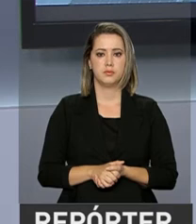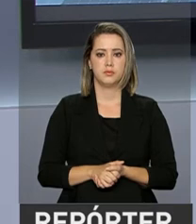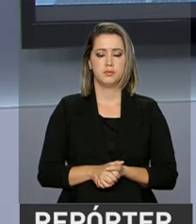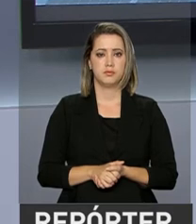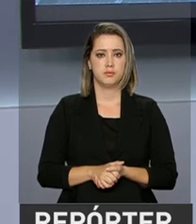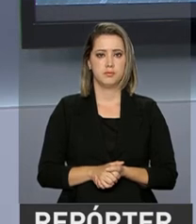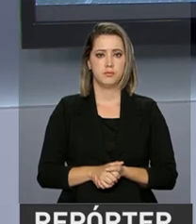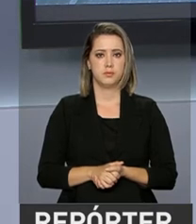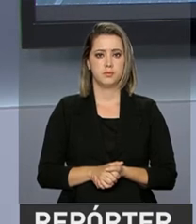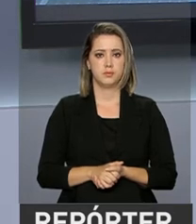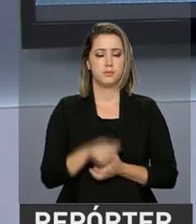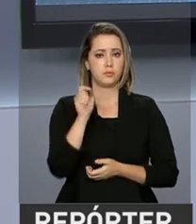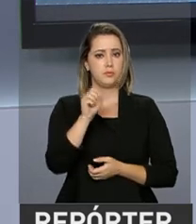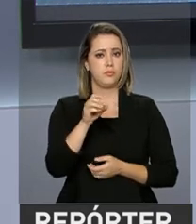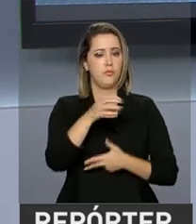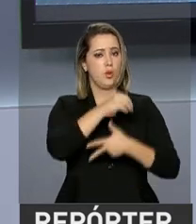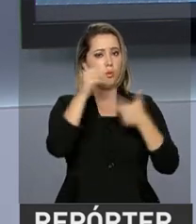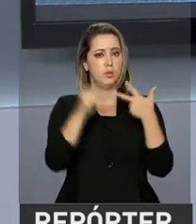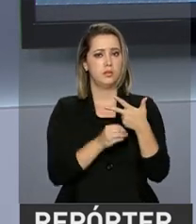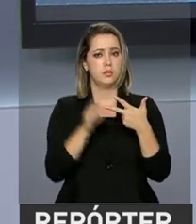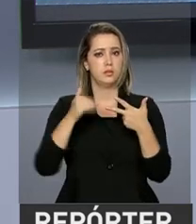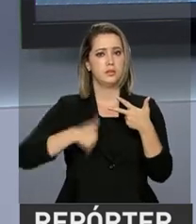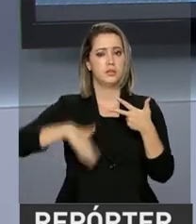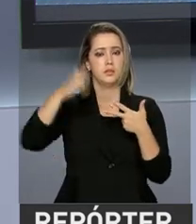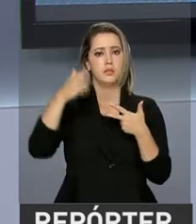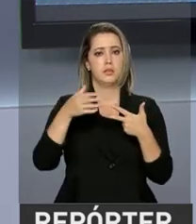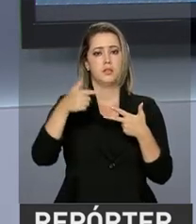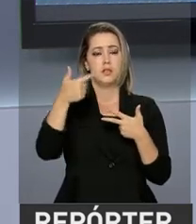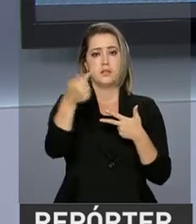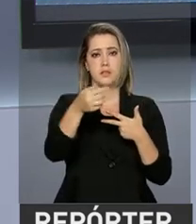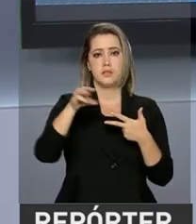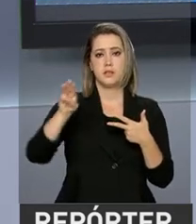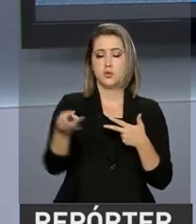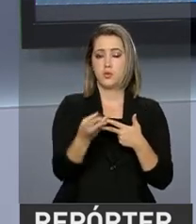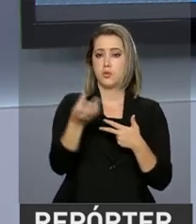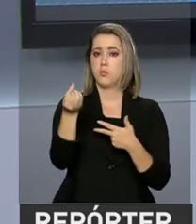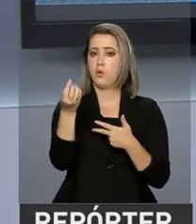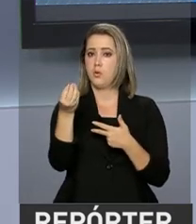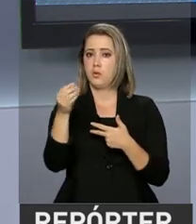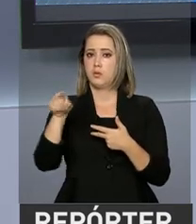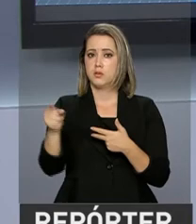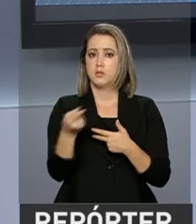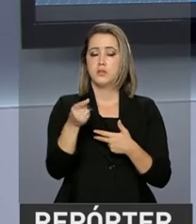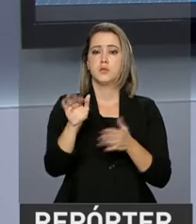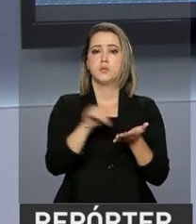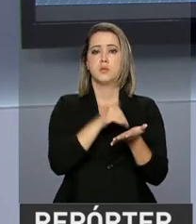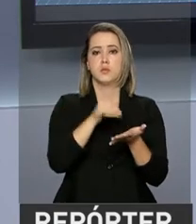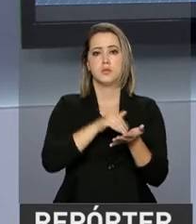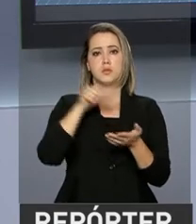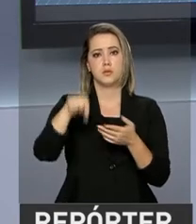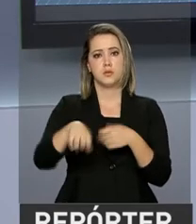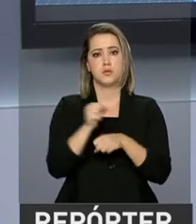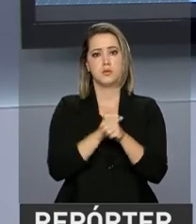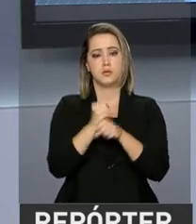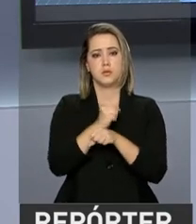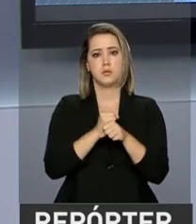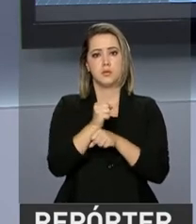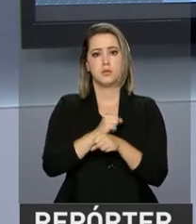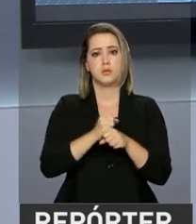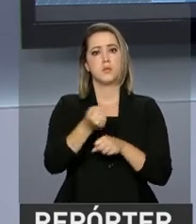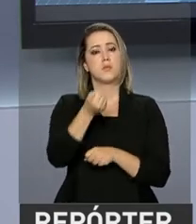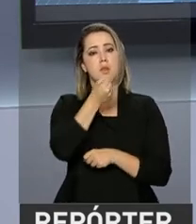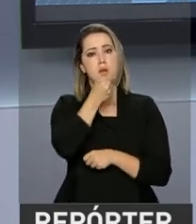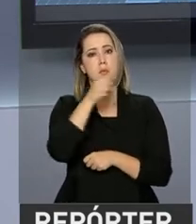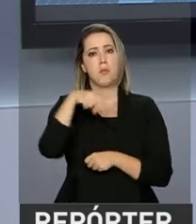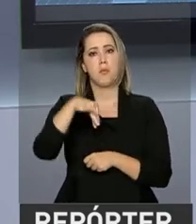exame nacional do ensino médio enem tem mais de sete milhões e 600 mil inscritos para a edição deste ano o repórter nem